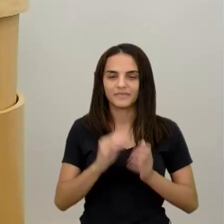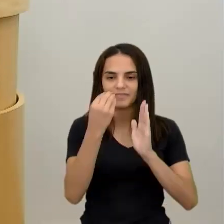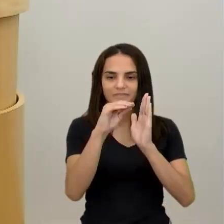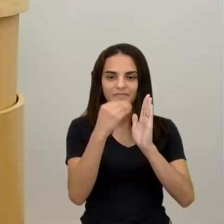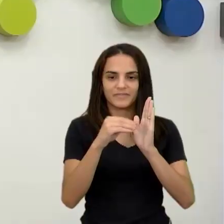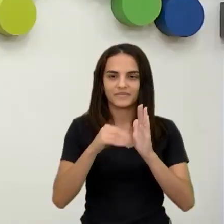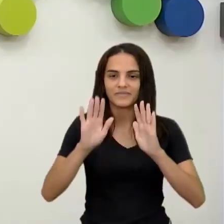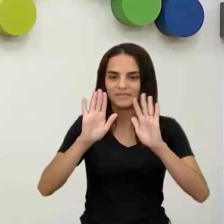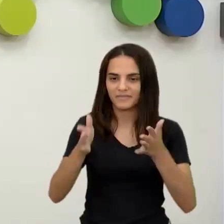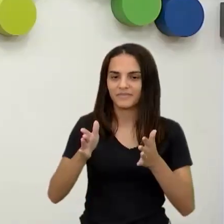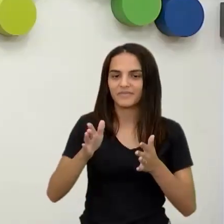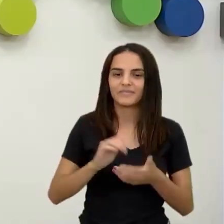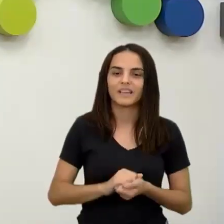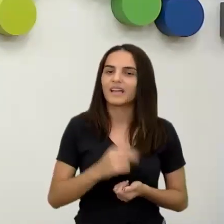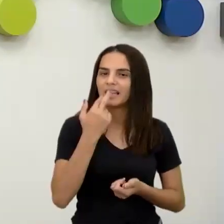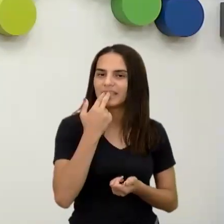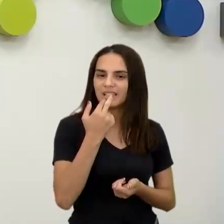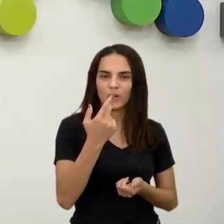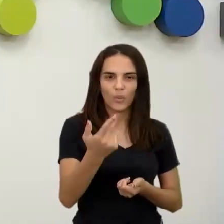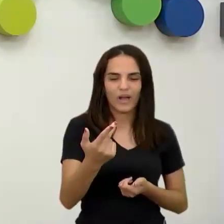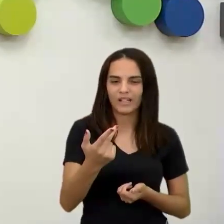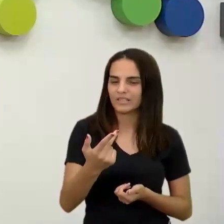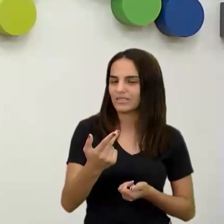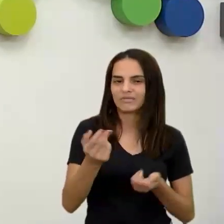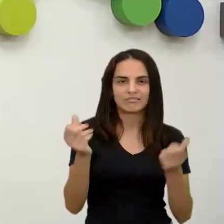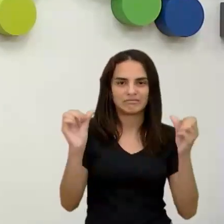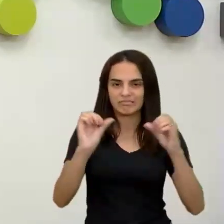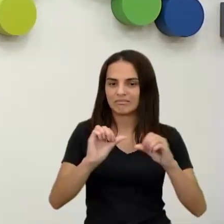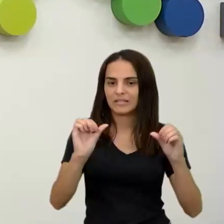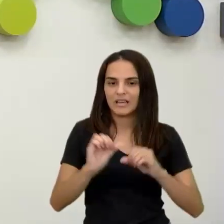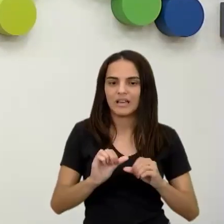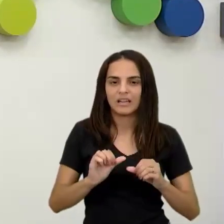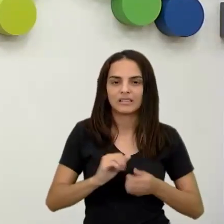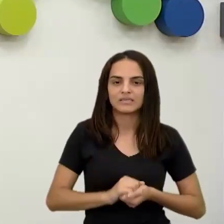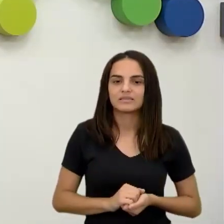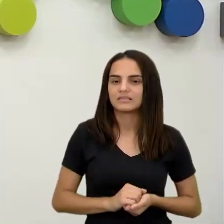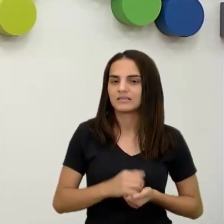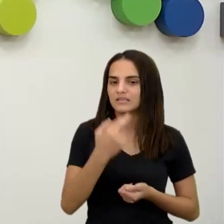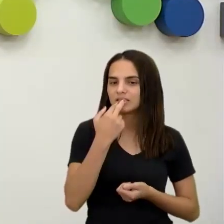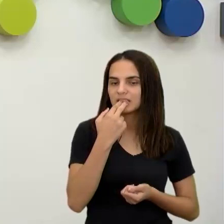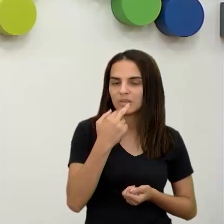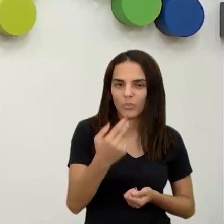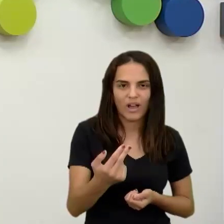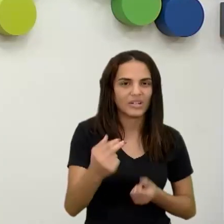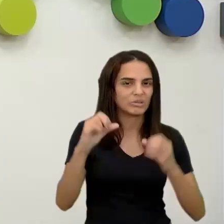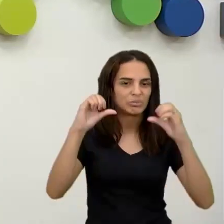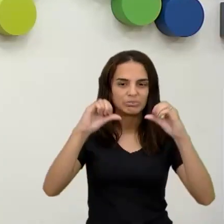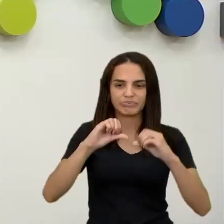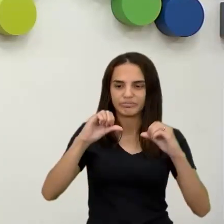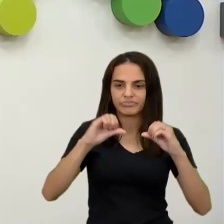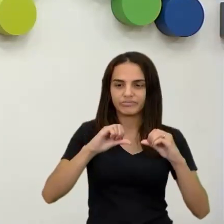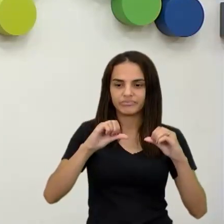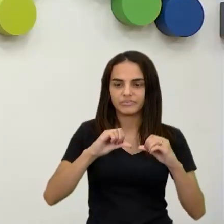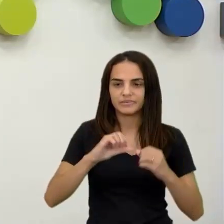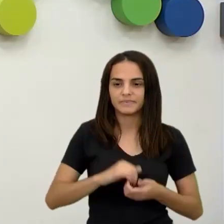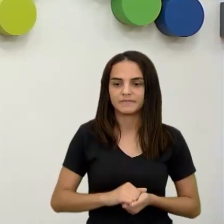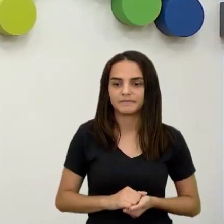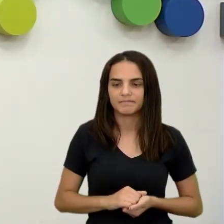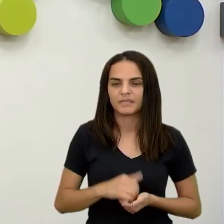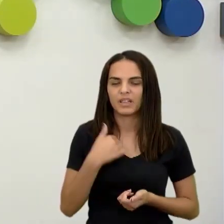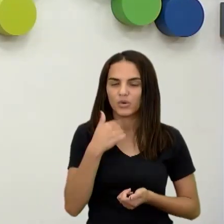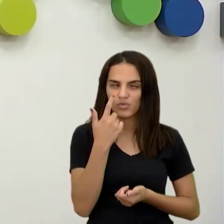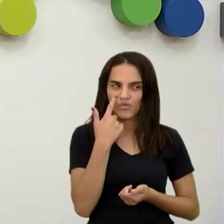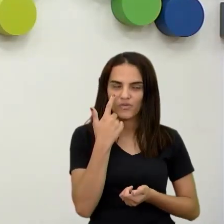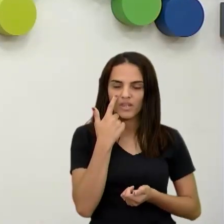aqui, ó. Leonardo, desnecessário, linguagem informal. O Caio, a postura e a linguagem não estão adequadas. Deixa